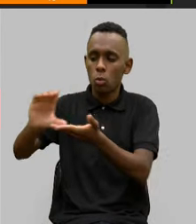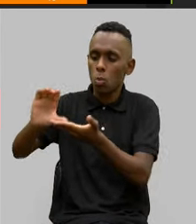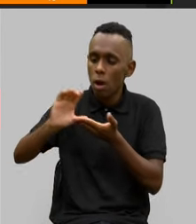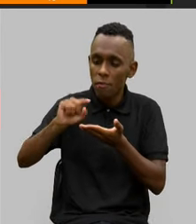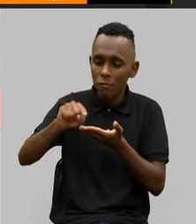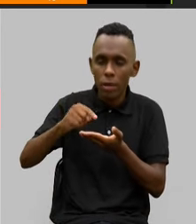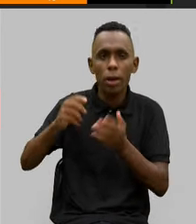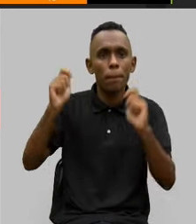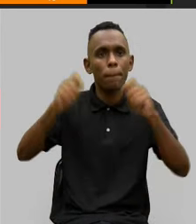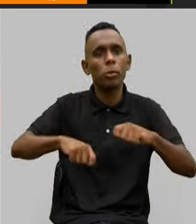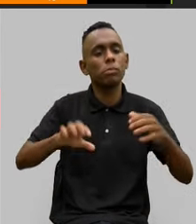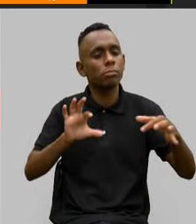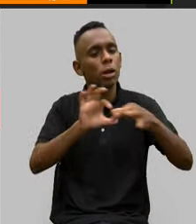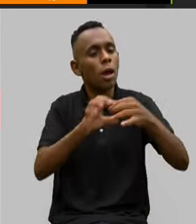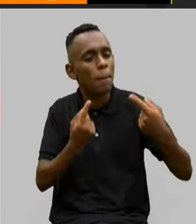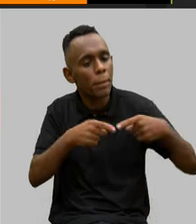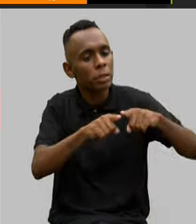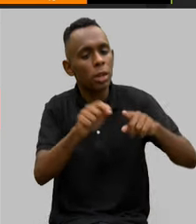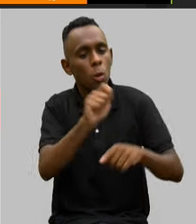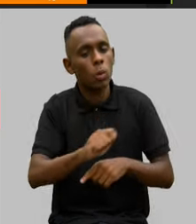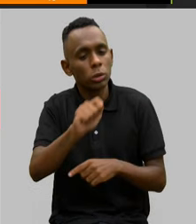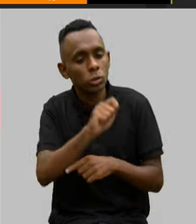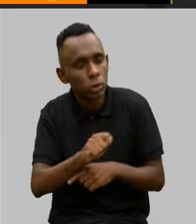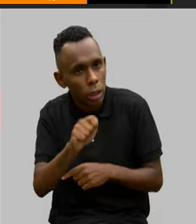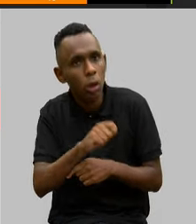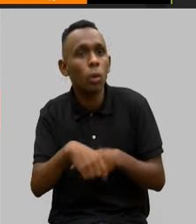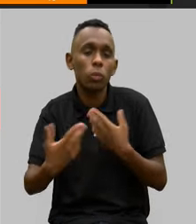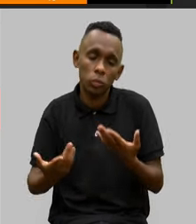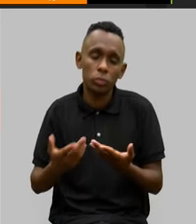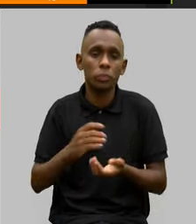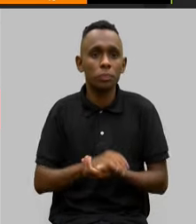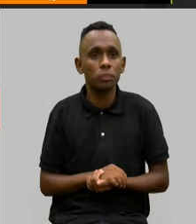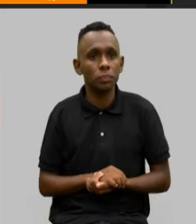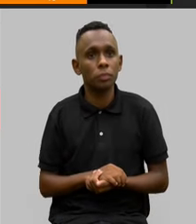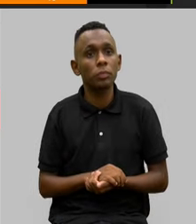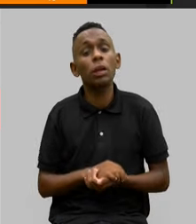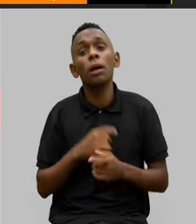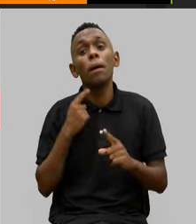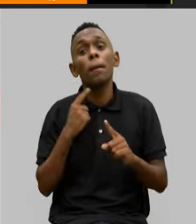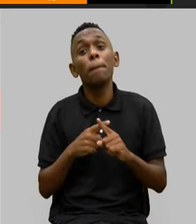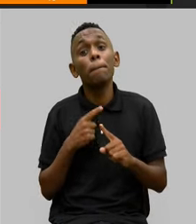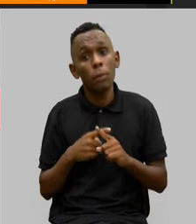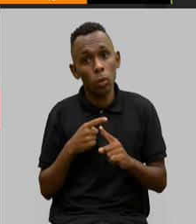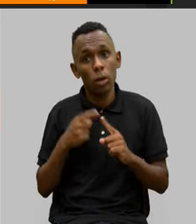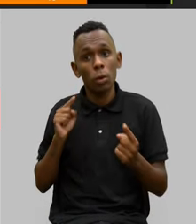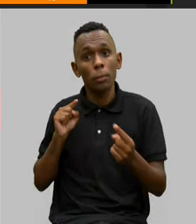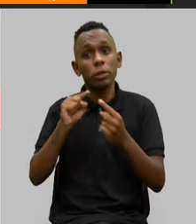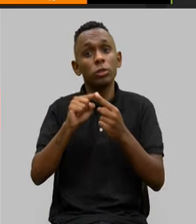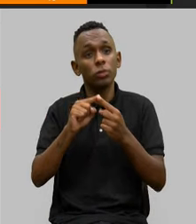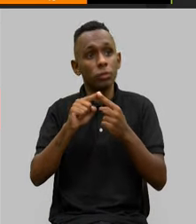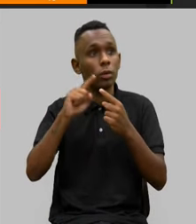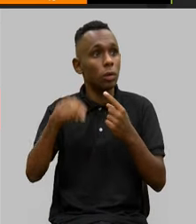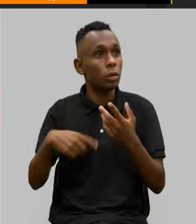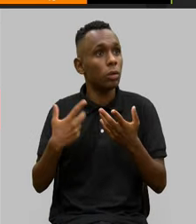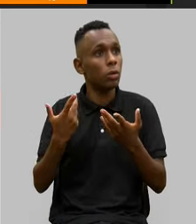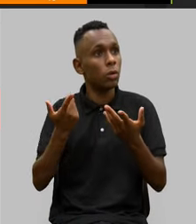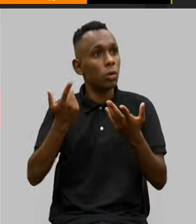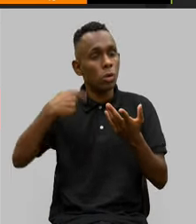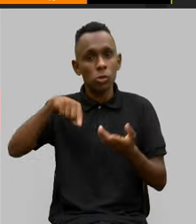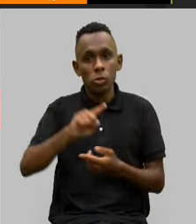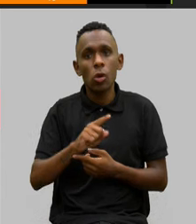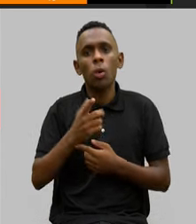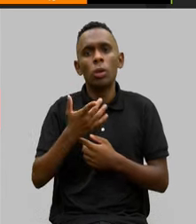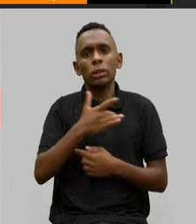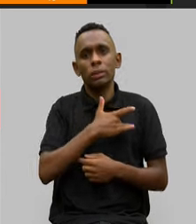dialogando com as associações e com esses com esses produtores por quê Porque então não faz sentido a gente estar fazendo